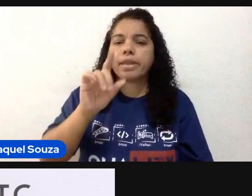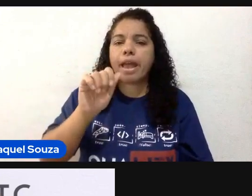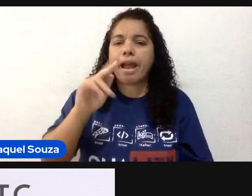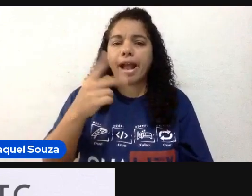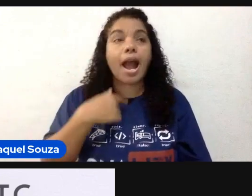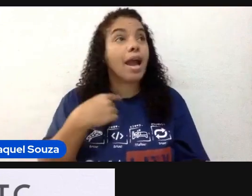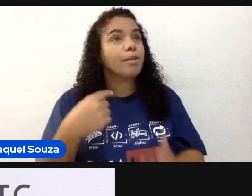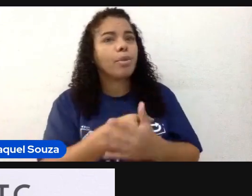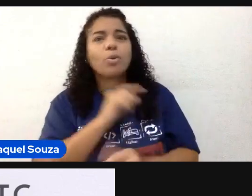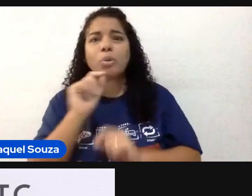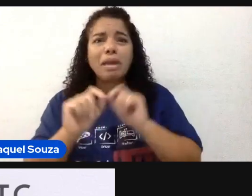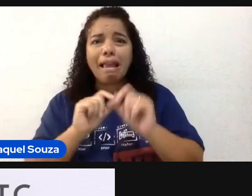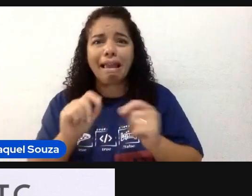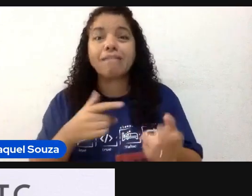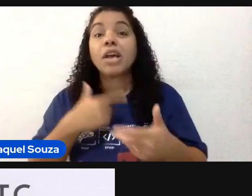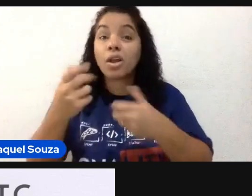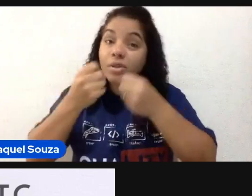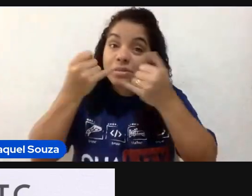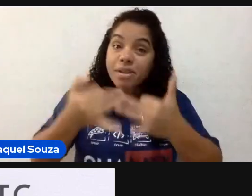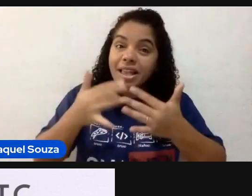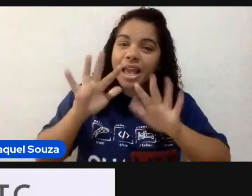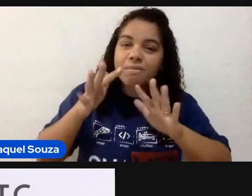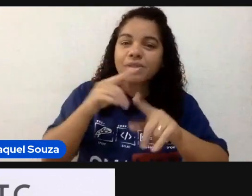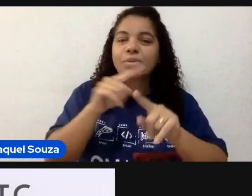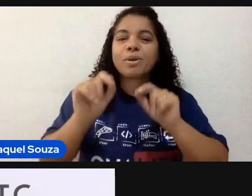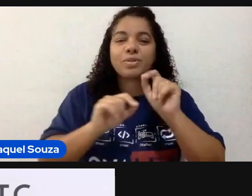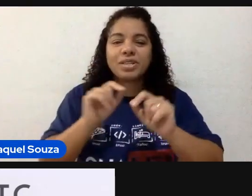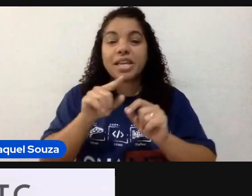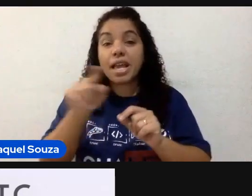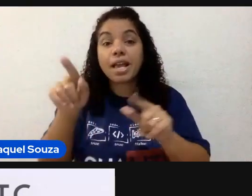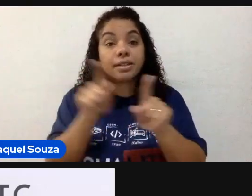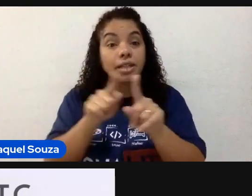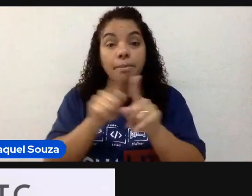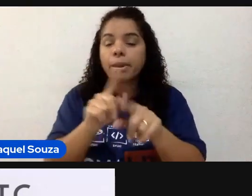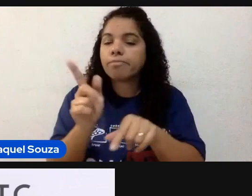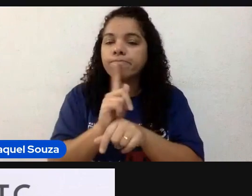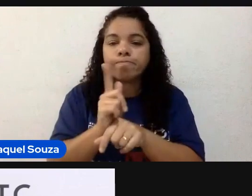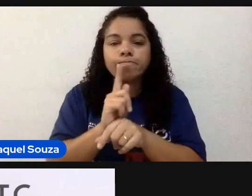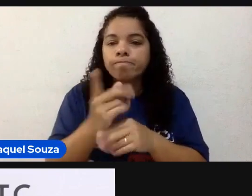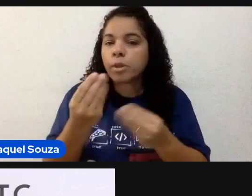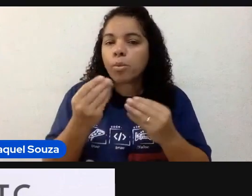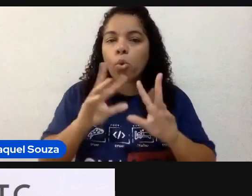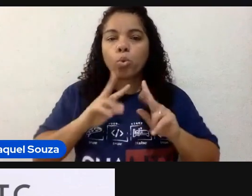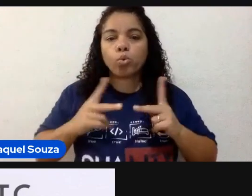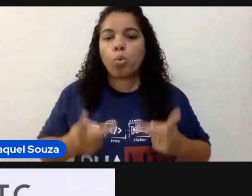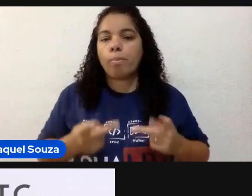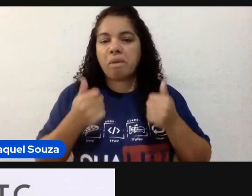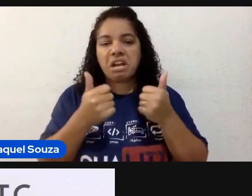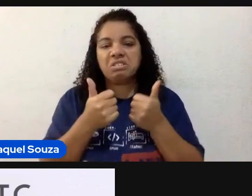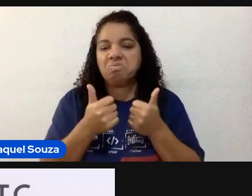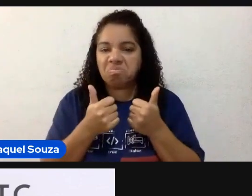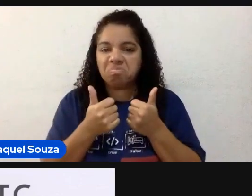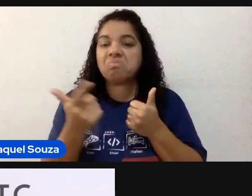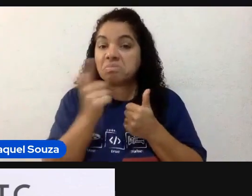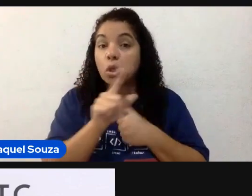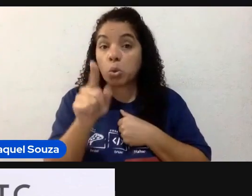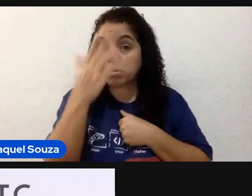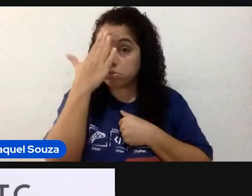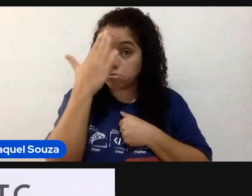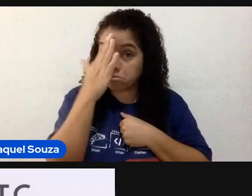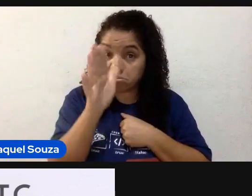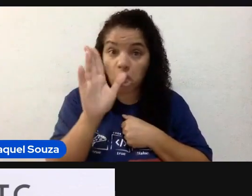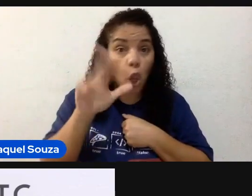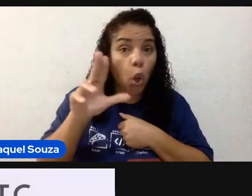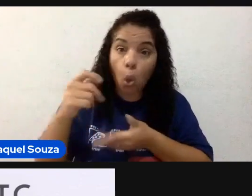era TDAH, e eu expliquei mais ou menos o que era. E ele também, um gestor muito humano, conseguiu entender e nunca